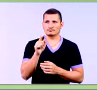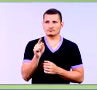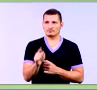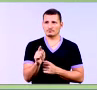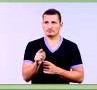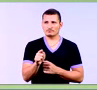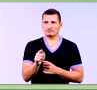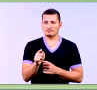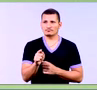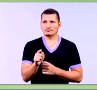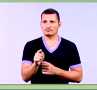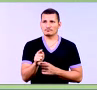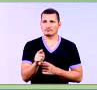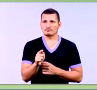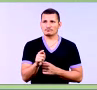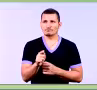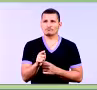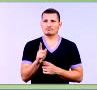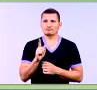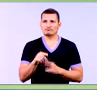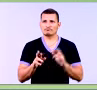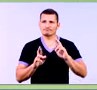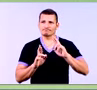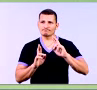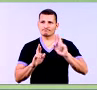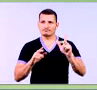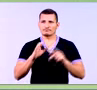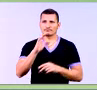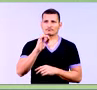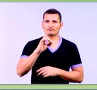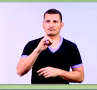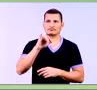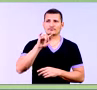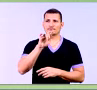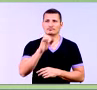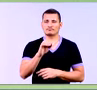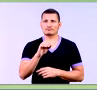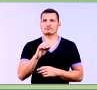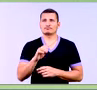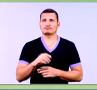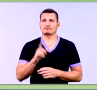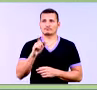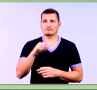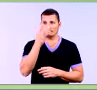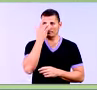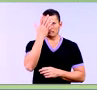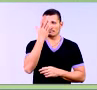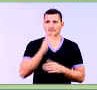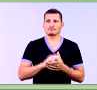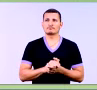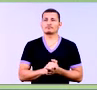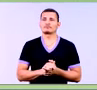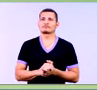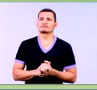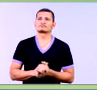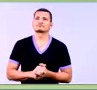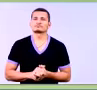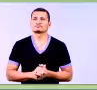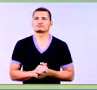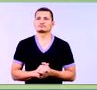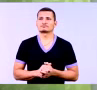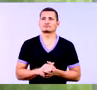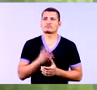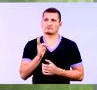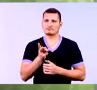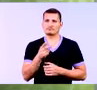este. É muita diferença de codificação. Isso facilita bastante. O mesmo que você faria com o